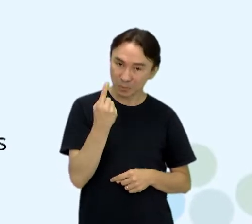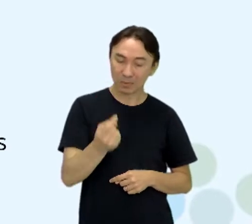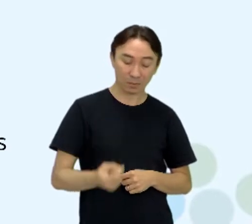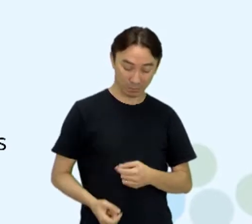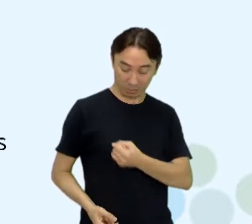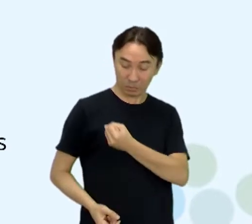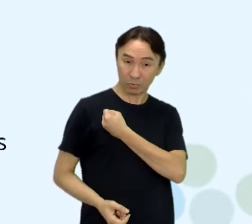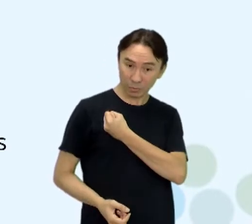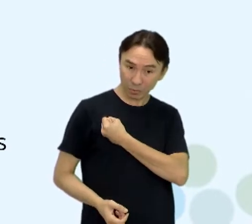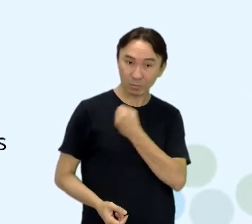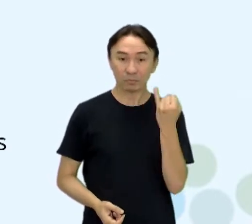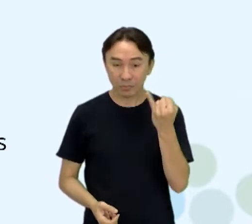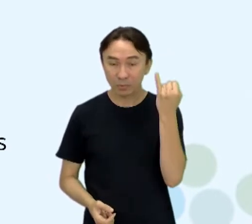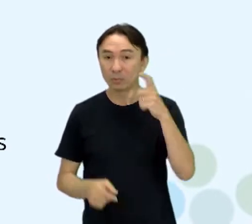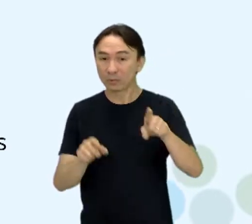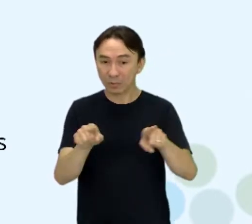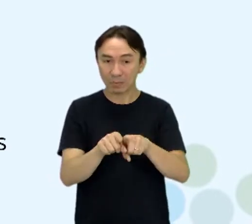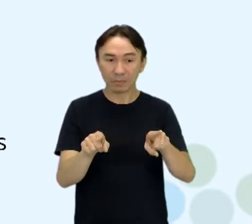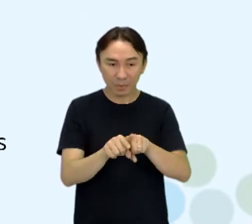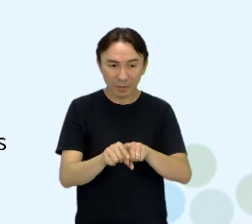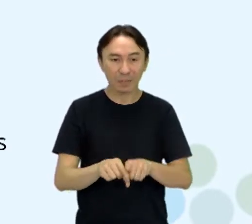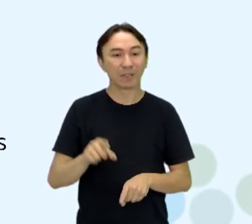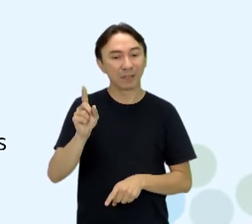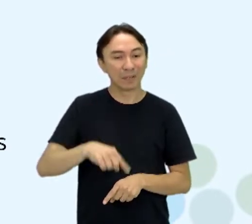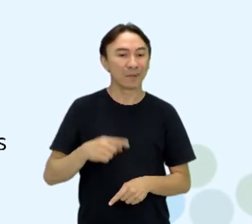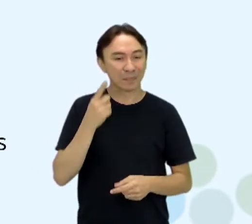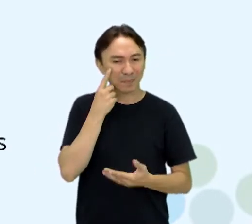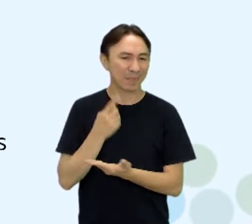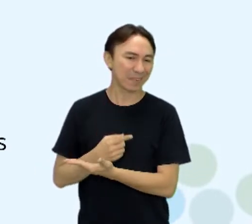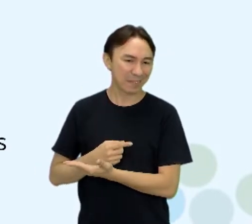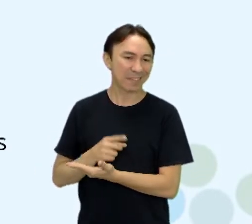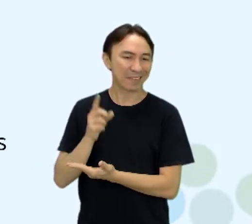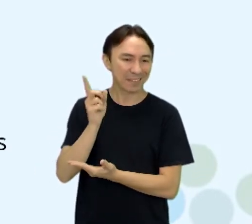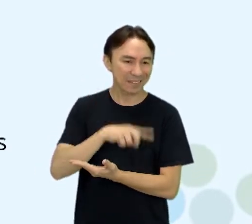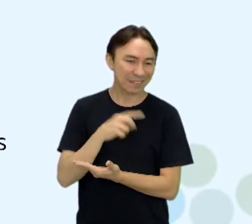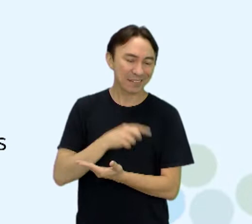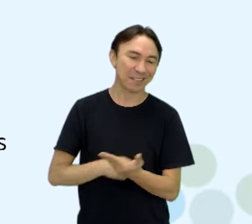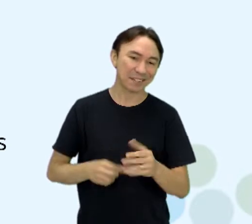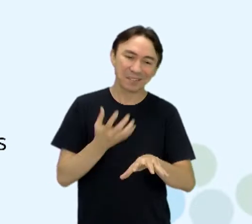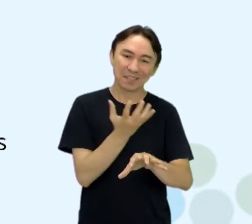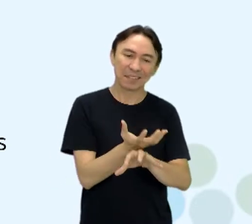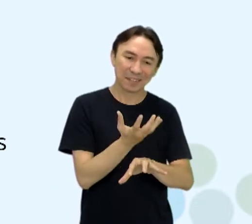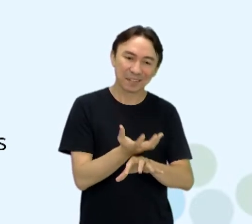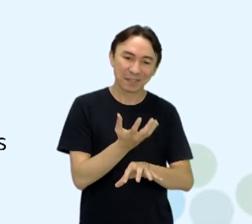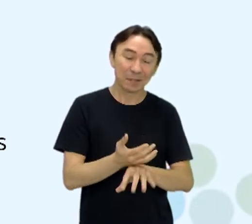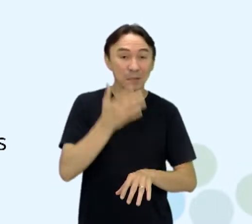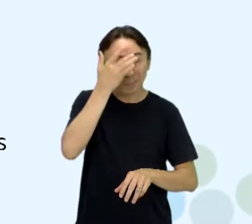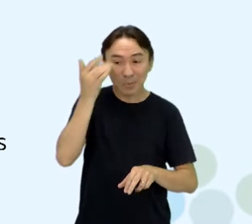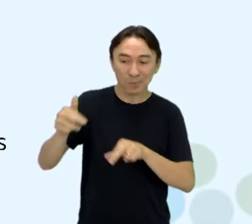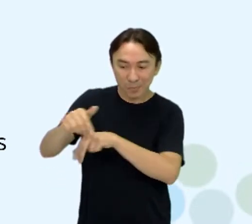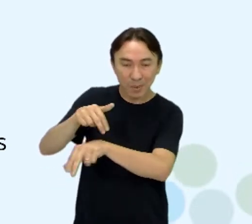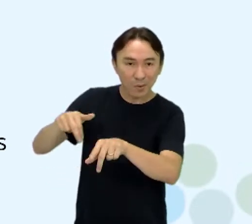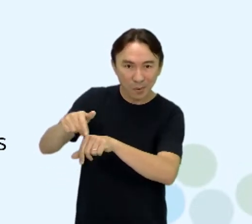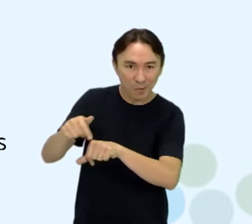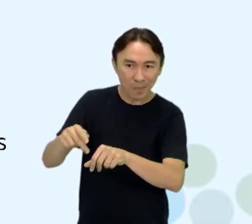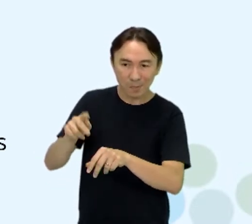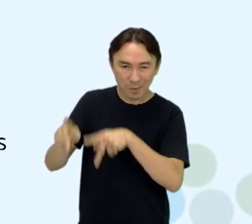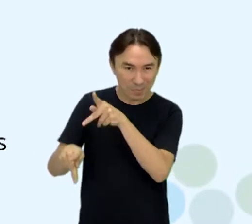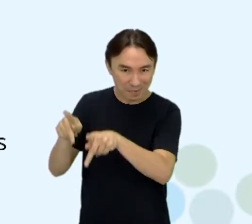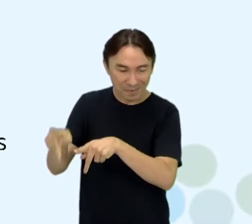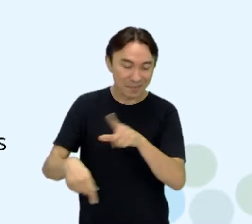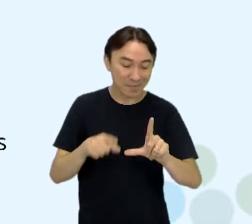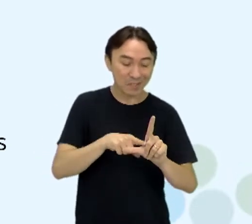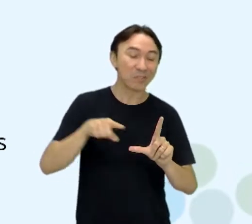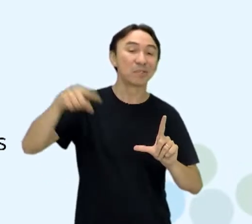nosso componente curricular é o população em índice. E como vocês já devem ter percebido, os nossos componentes curriculares aí que